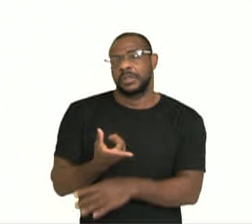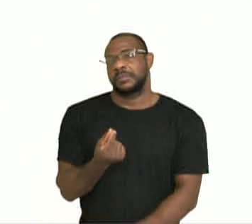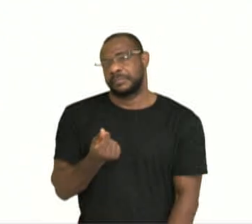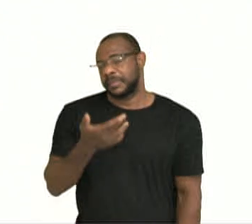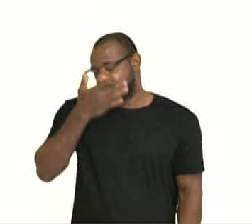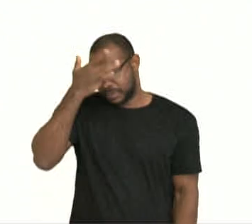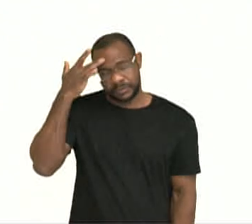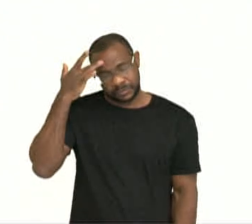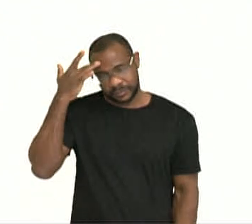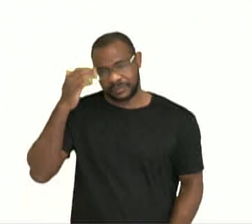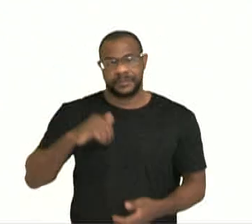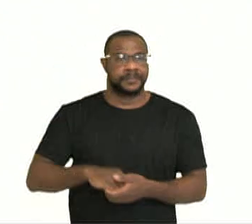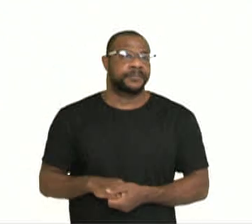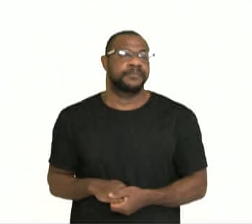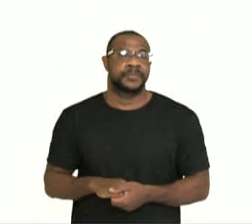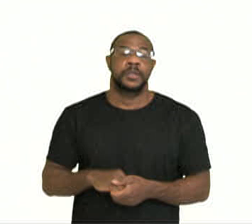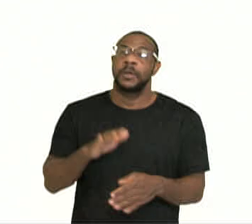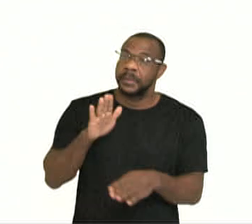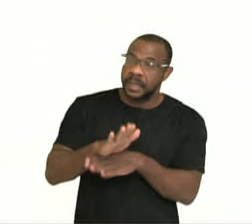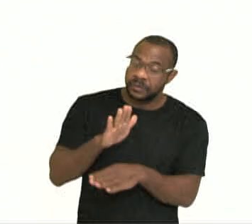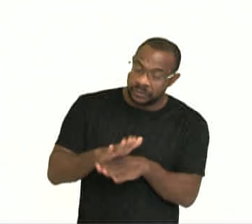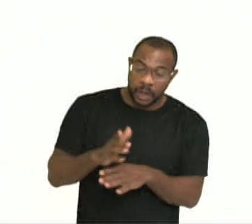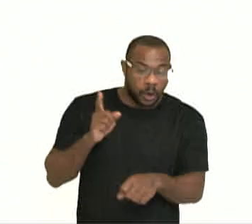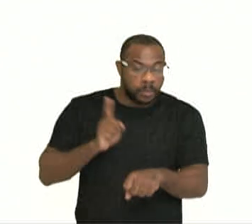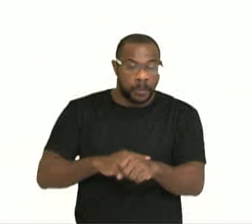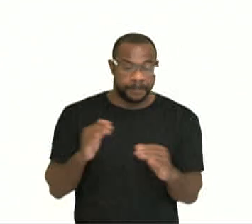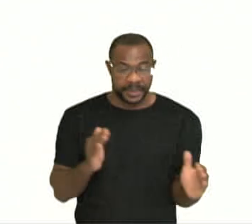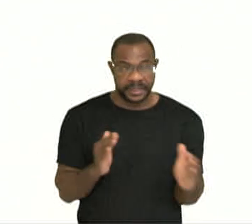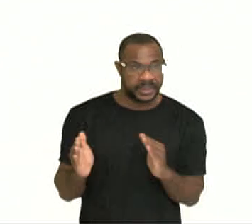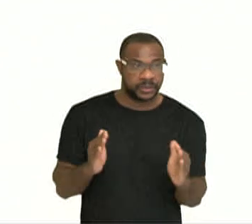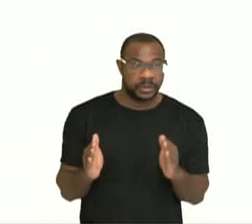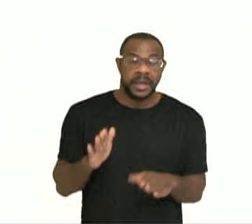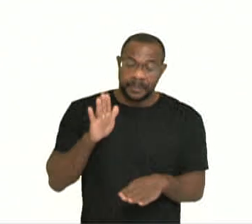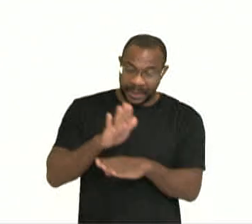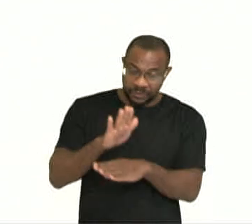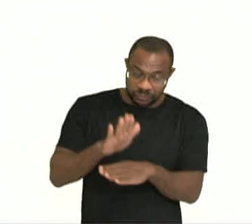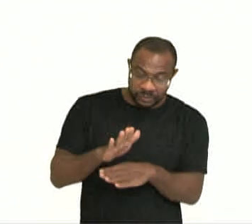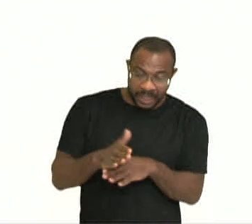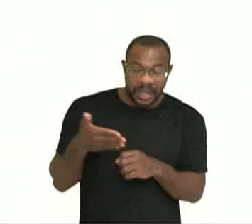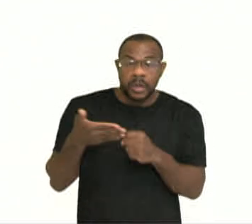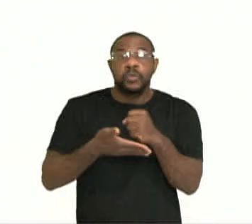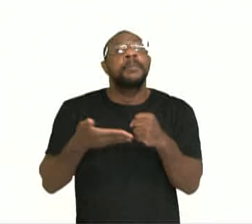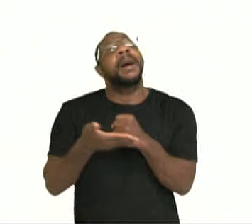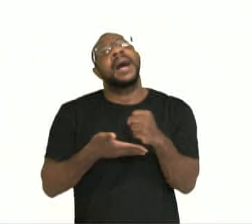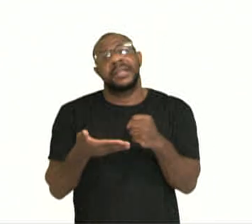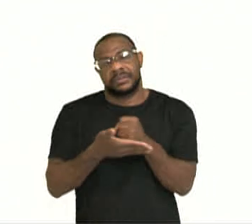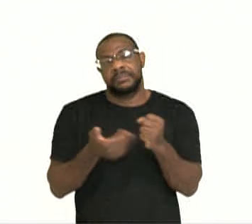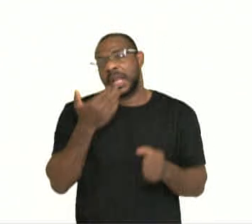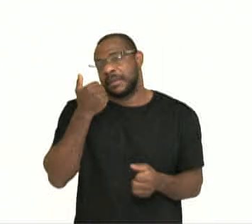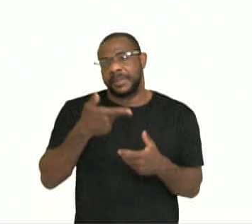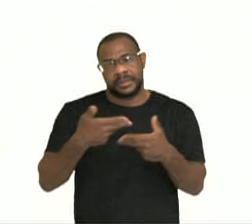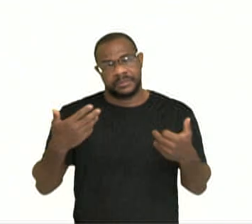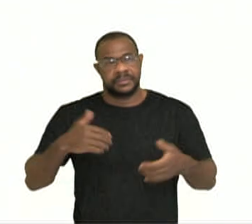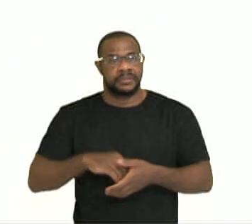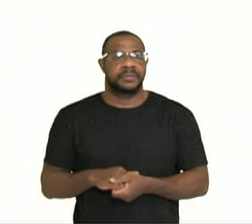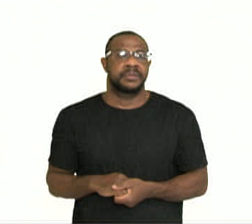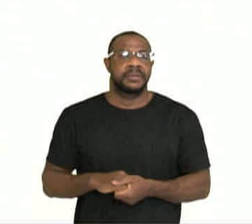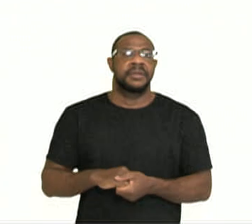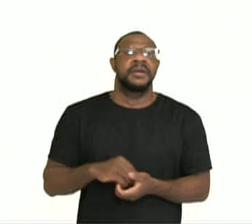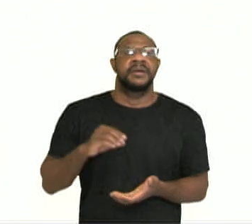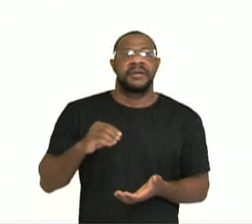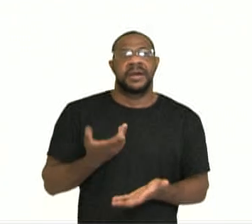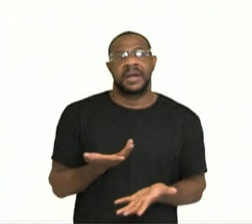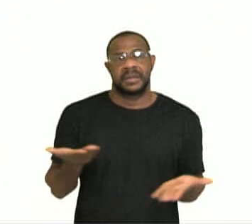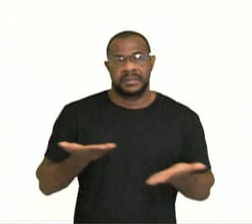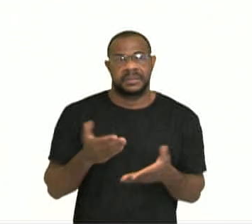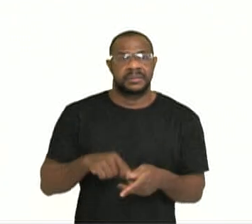atenda a todas as necessidades. É apenas para um momento, para suprir o mínimo básico, principalmente de alimento. E aí, falando um pouquinho da questão